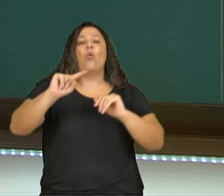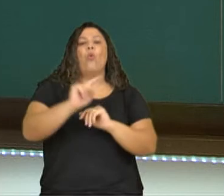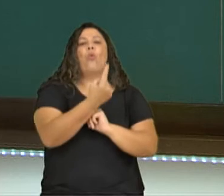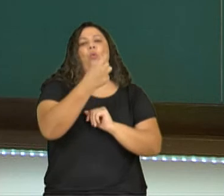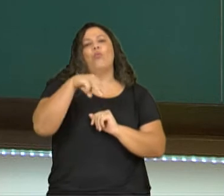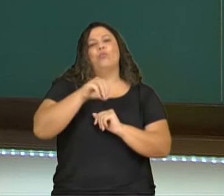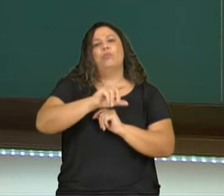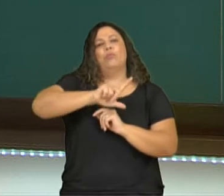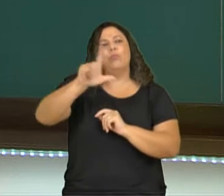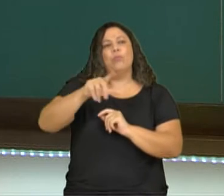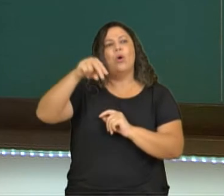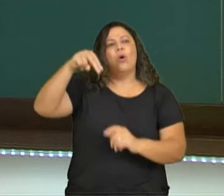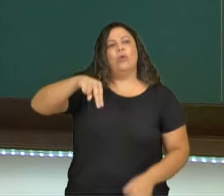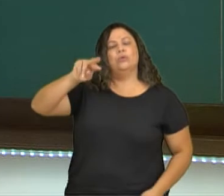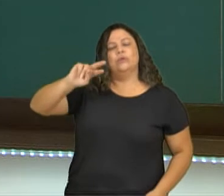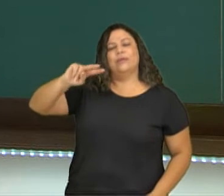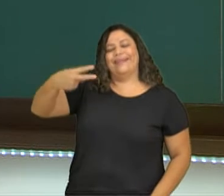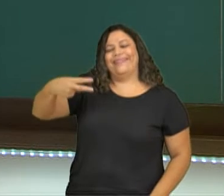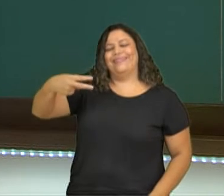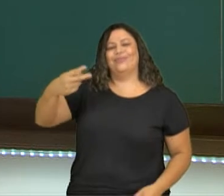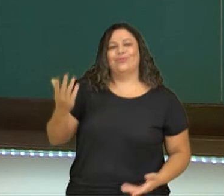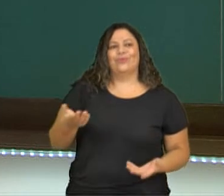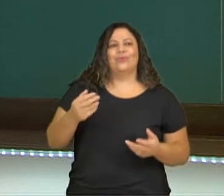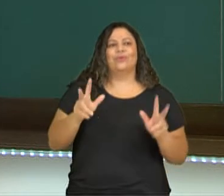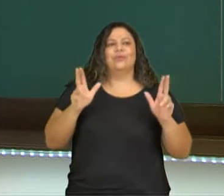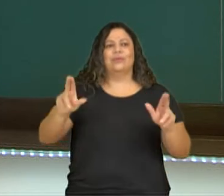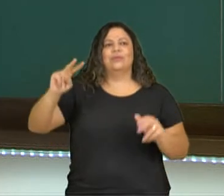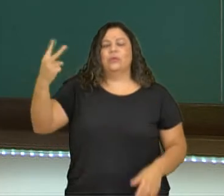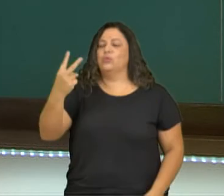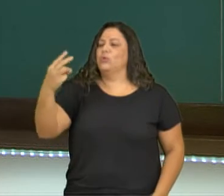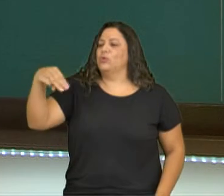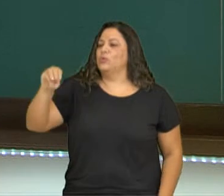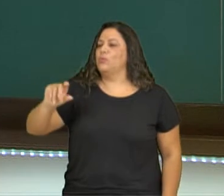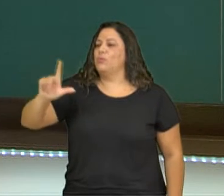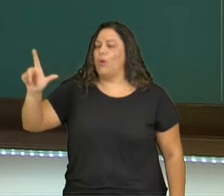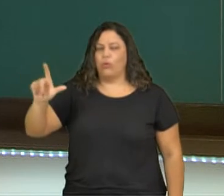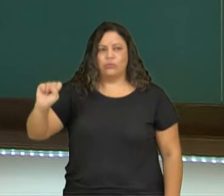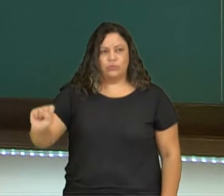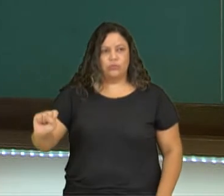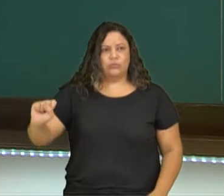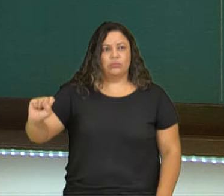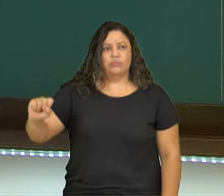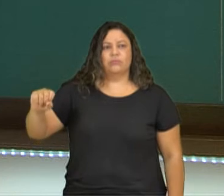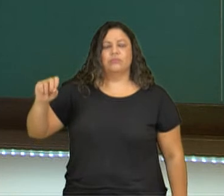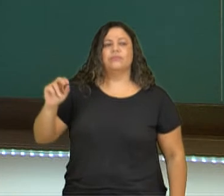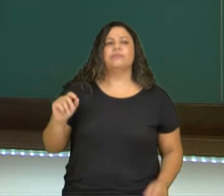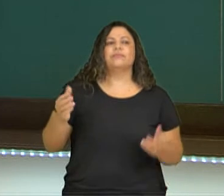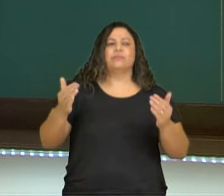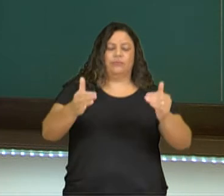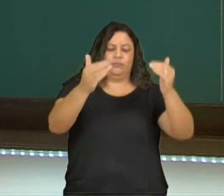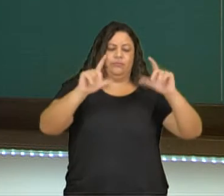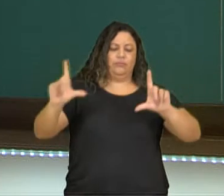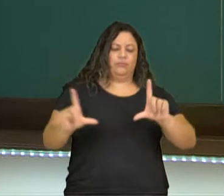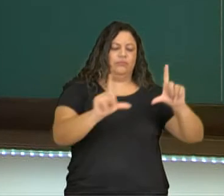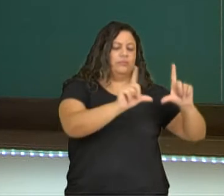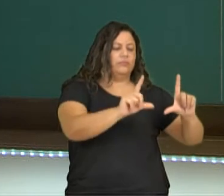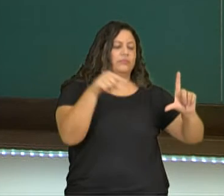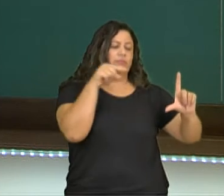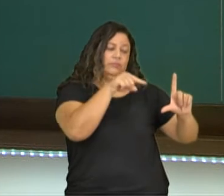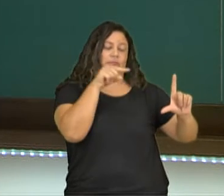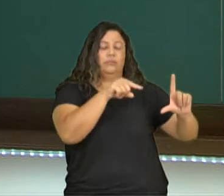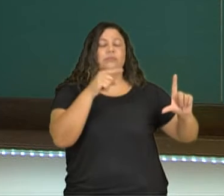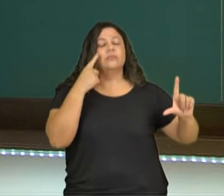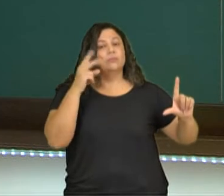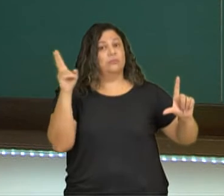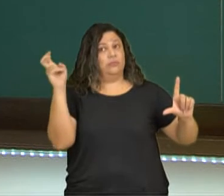de nitrogênio, de gás nitrogênio, produz 2 mols de gás amônio, tá? Aqui, a gente tem a nossa caixinha,